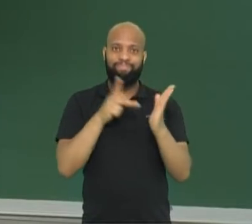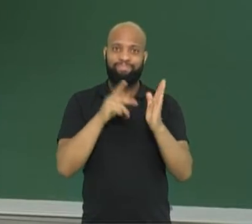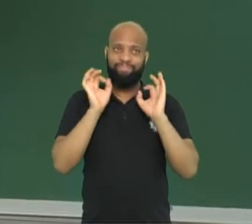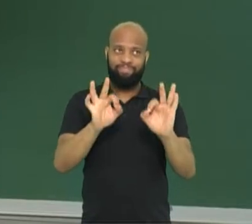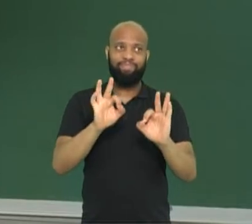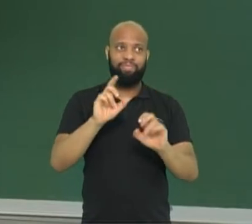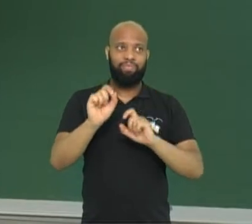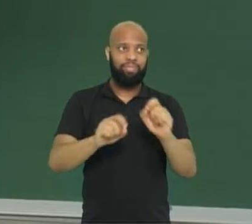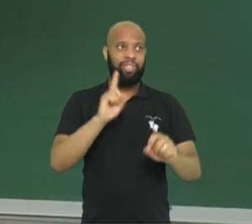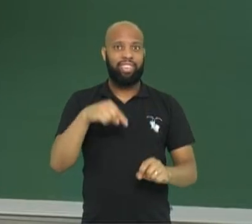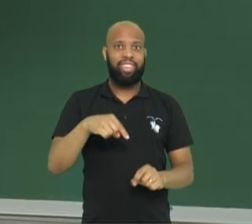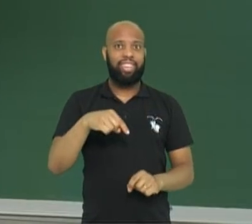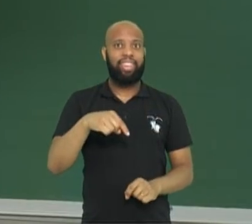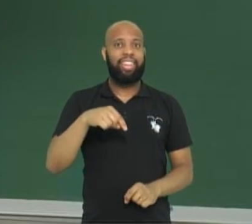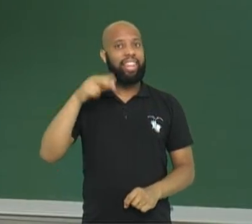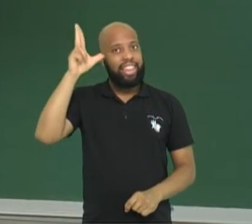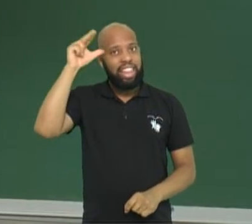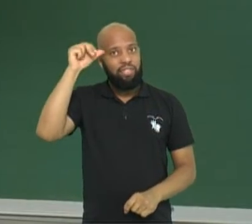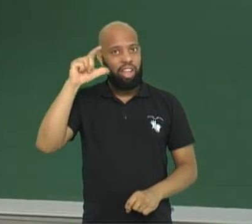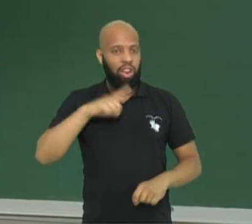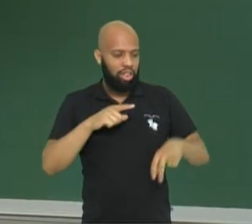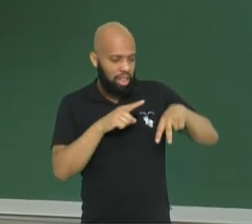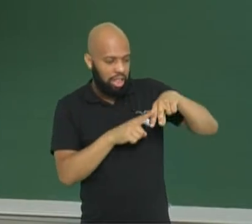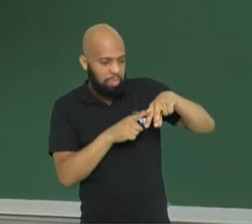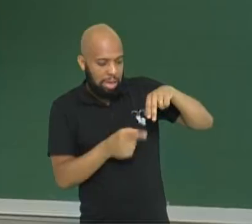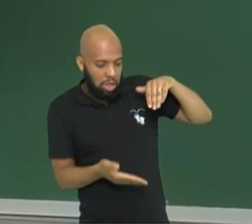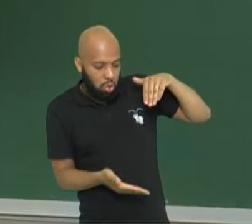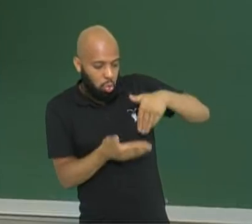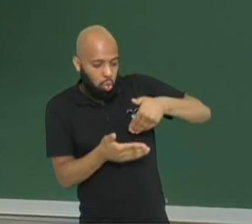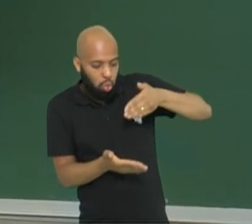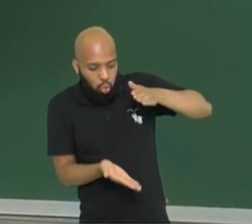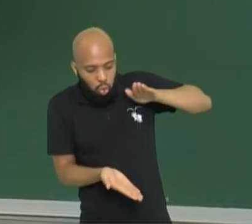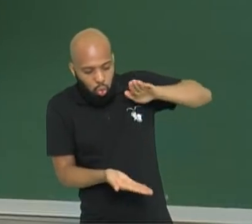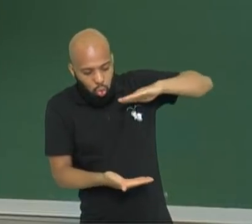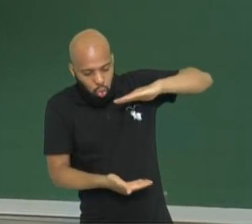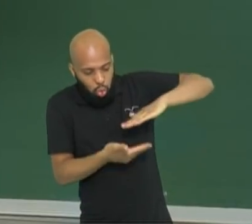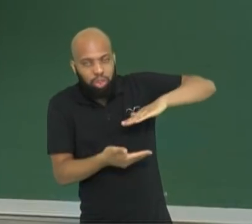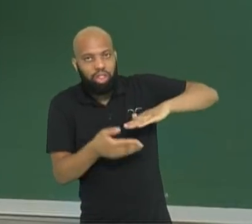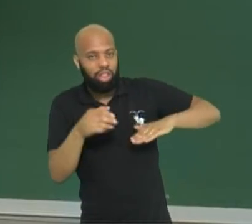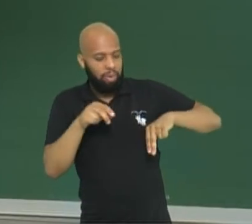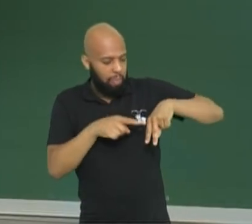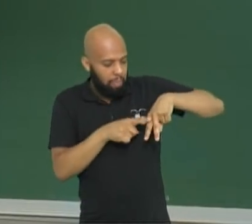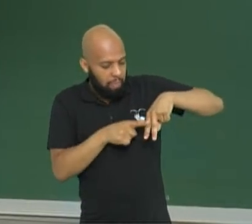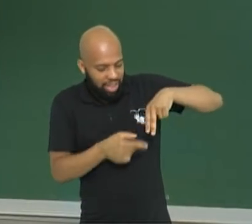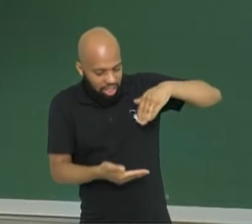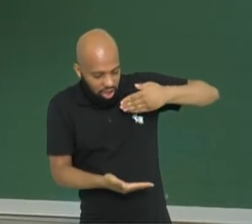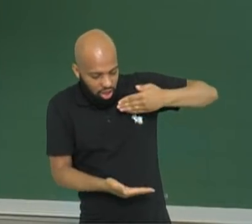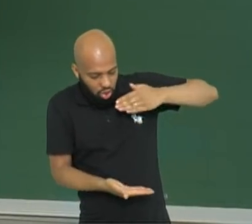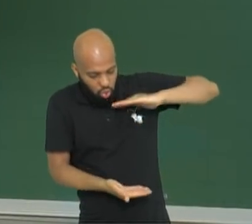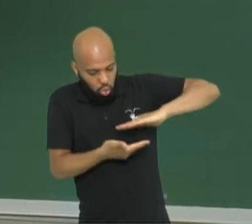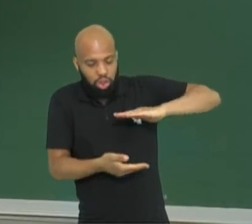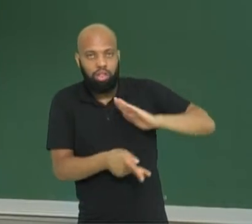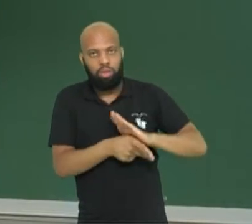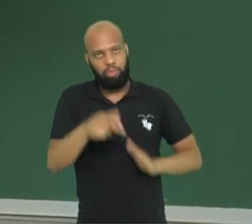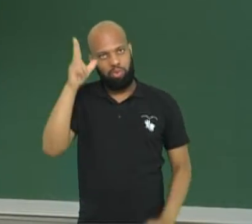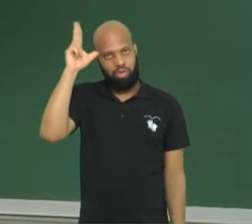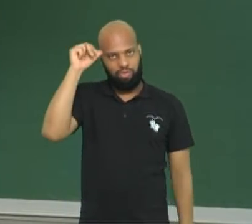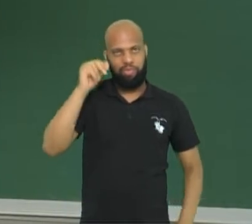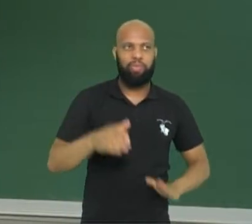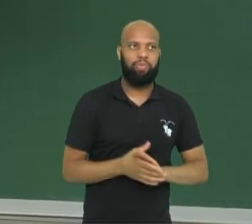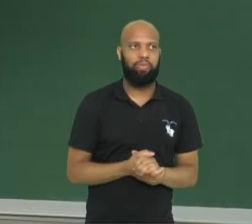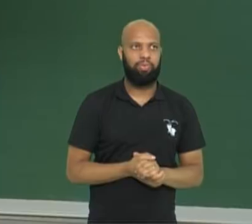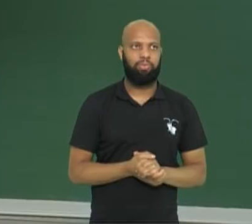um cavalo de pernas curtas, tá? Mas se refere a um cavalo especificamente, né? O animal é o cavalo,